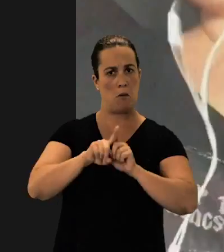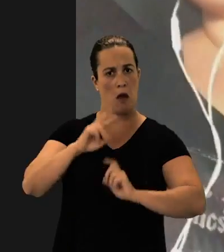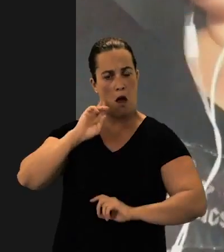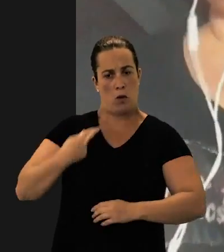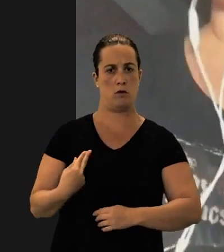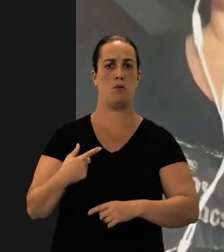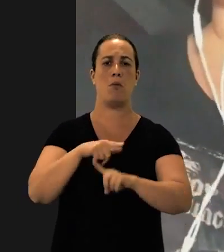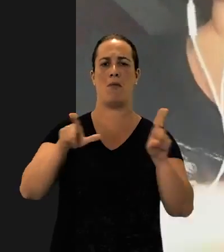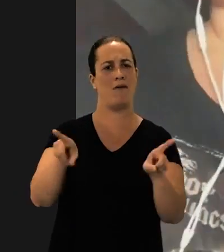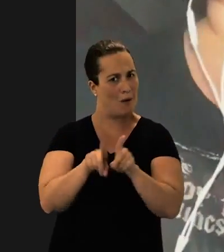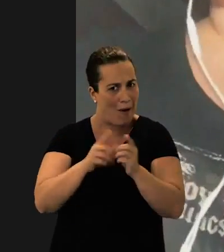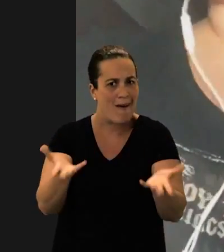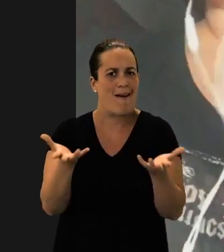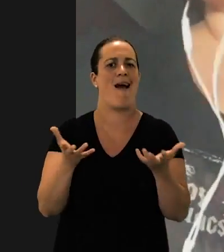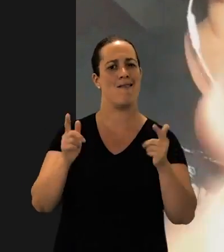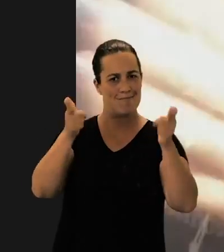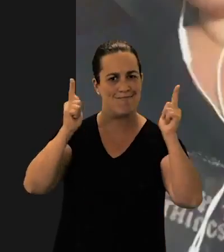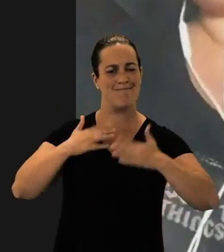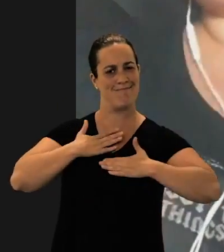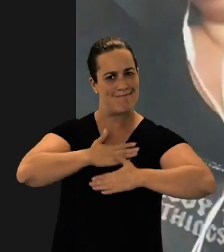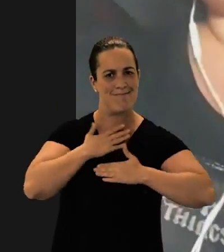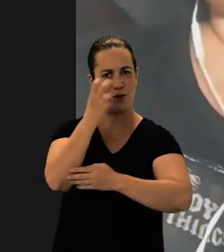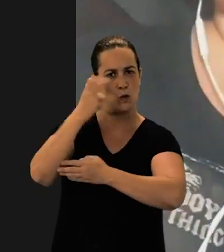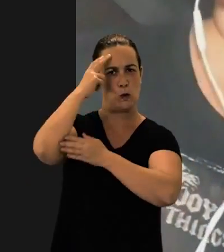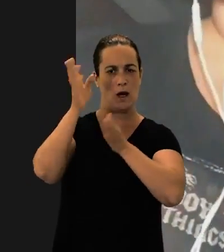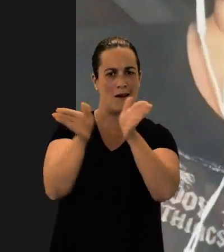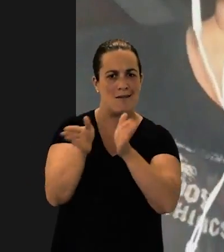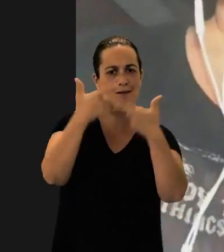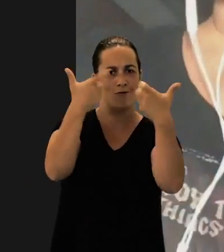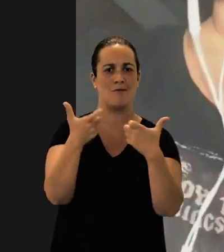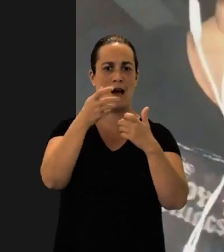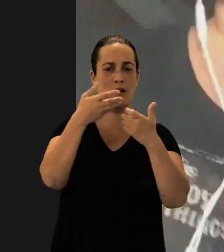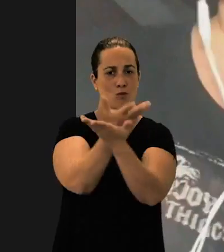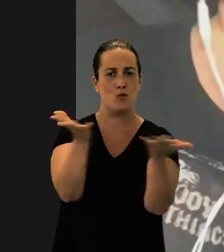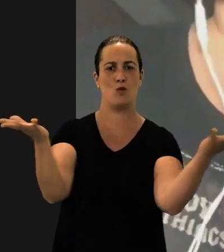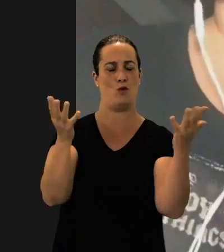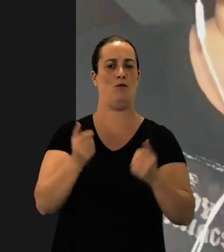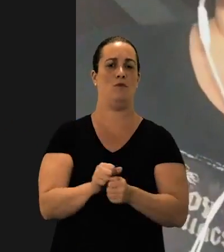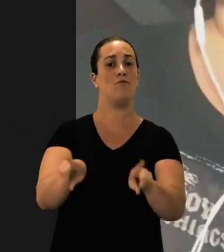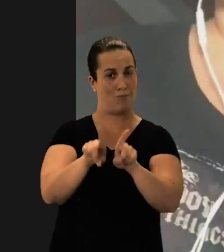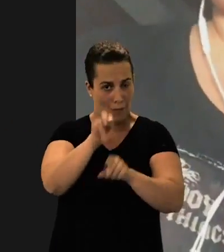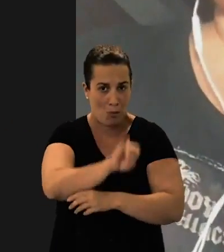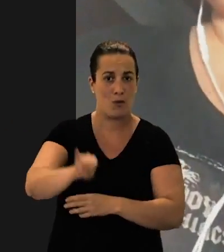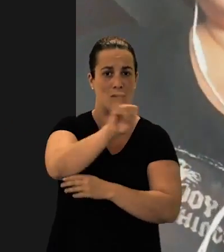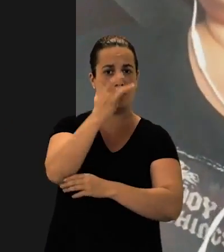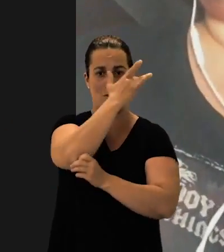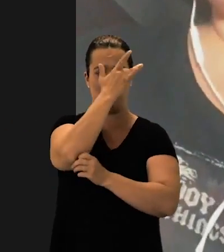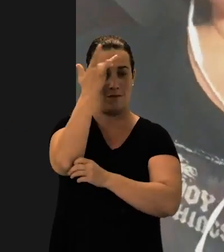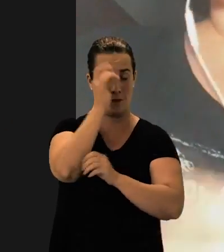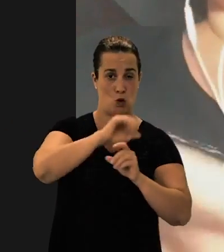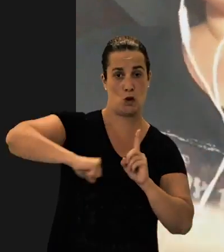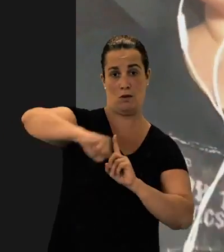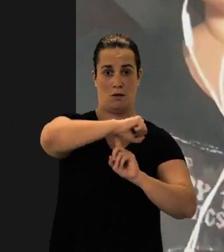a gente também quer o lazer, a gente também quer a cultura, a gente quer o acesso aos bens e serviços públicos. Isso é muito importante para que a nossa sociedade se torne